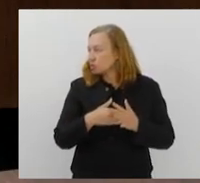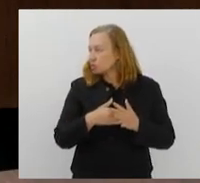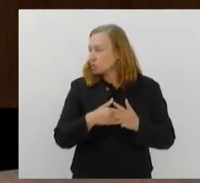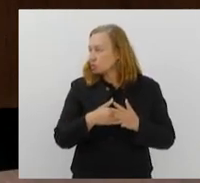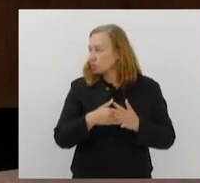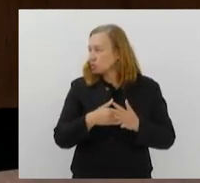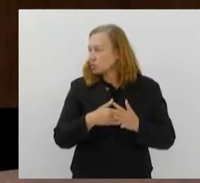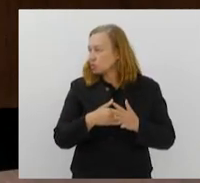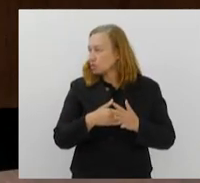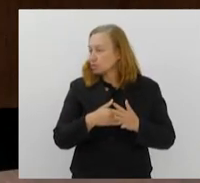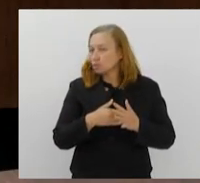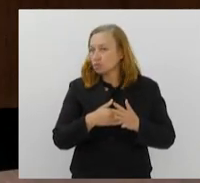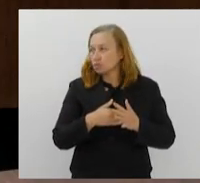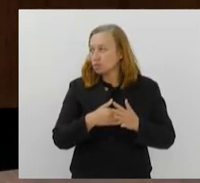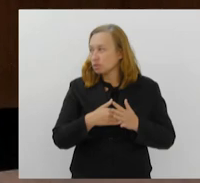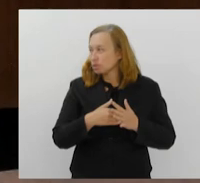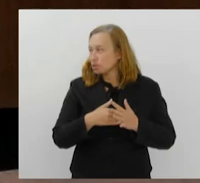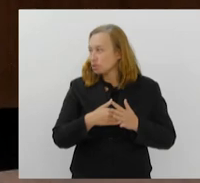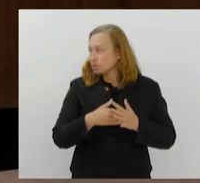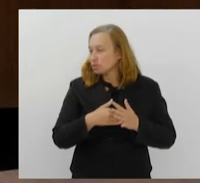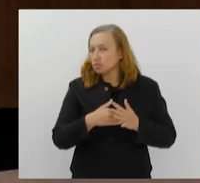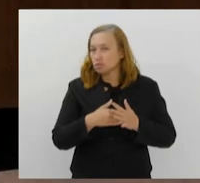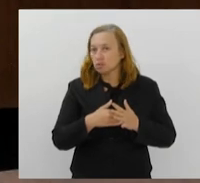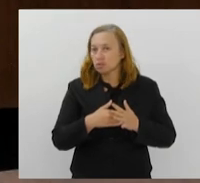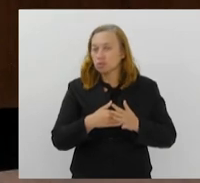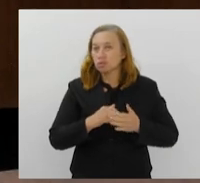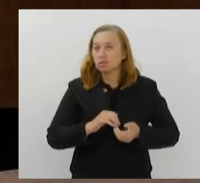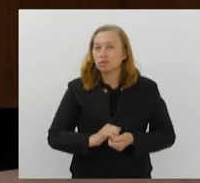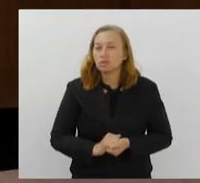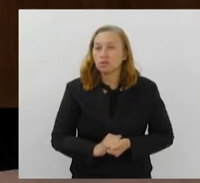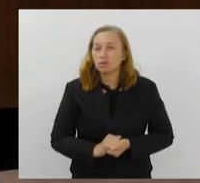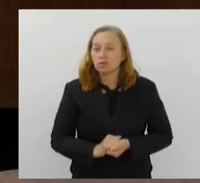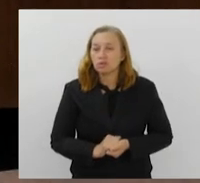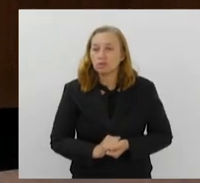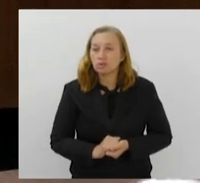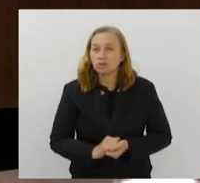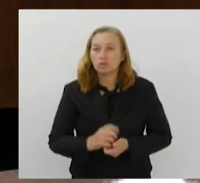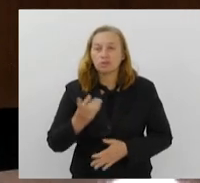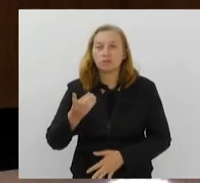Paulo, inclusive, na CCJ, deputado Luiz Paulo,